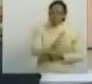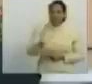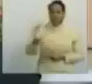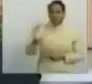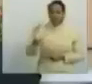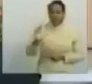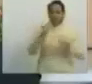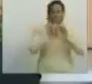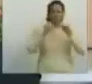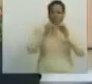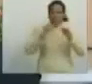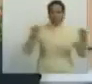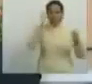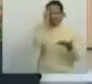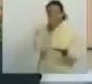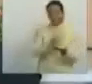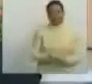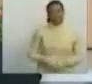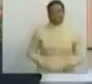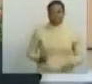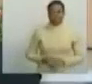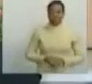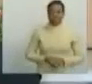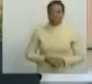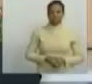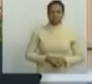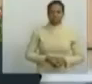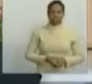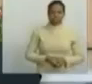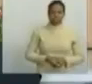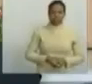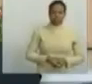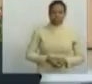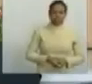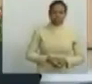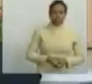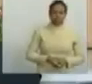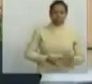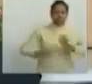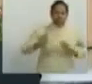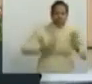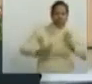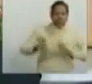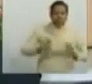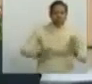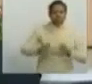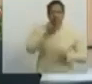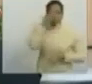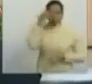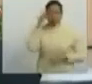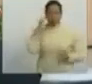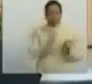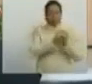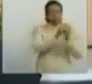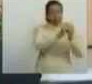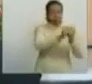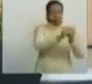E ai daqueles que se filiaram aos partidos comunistas. Ai